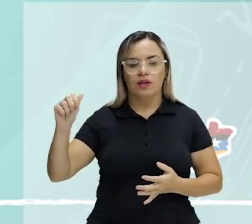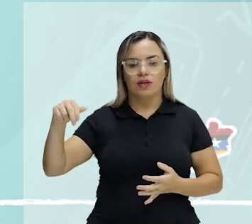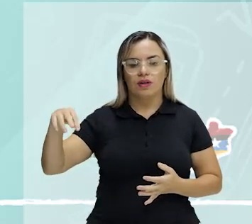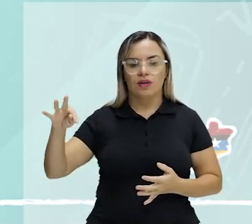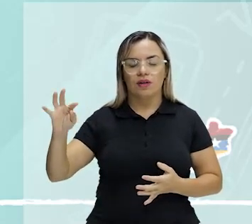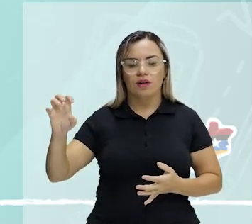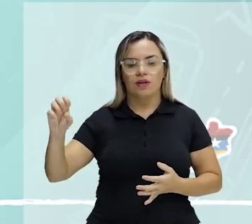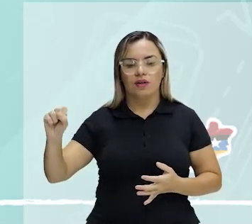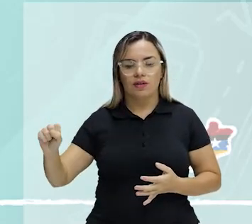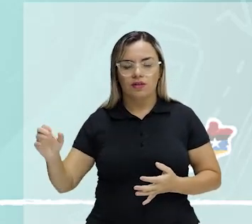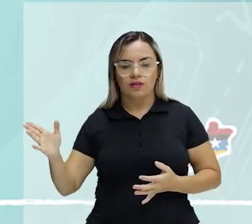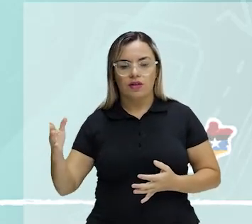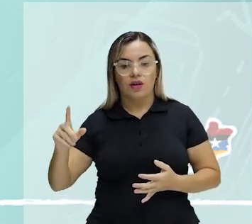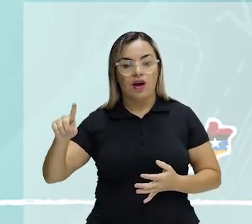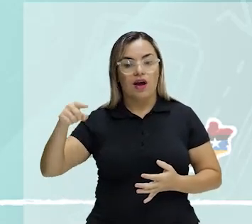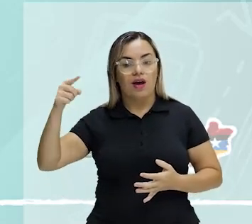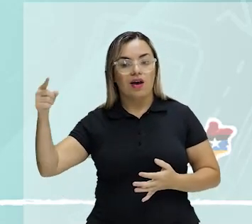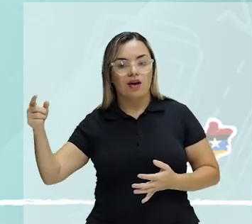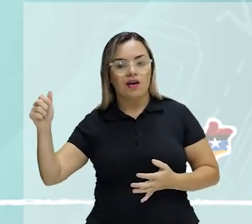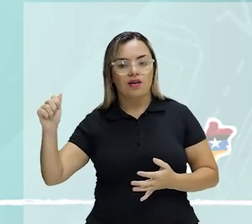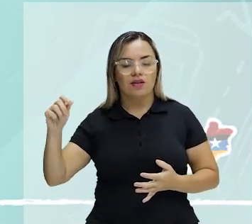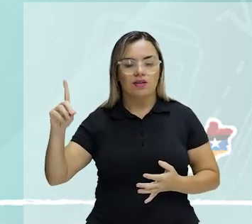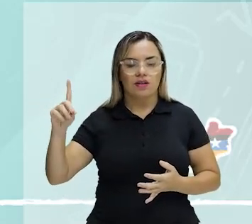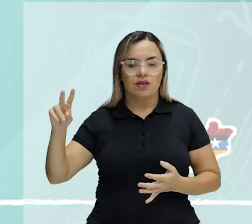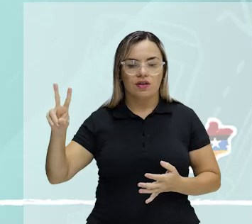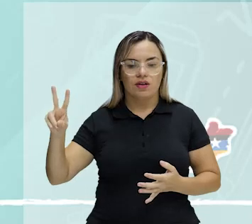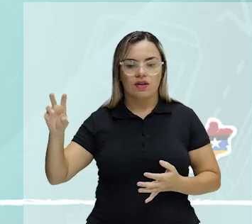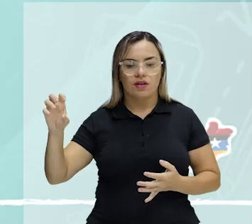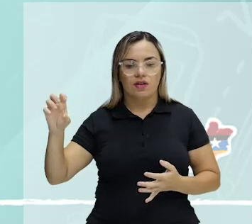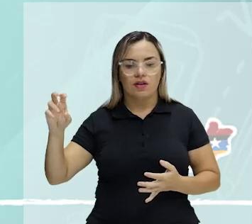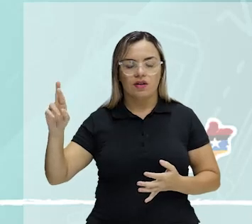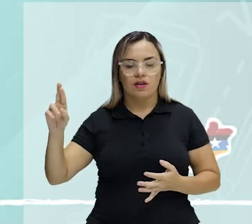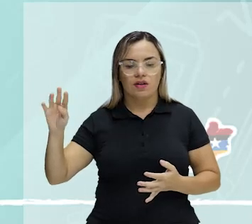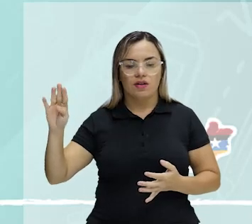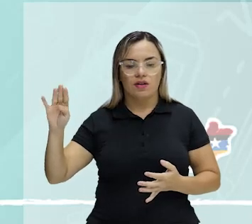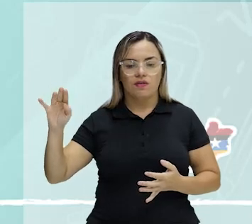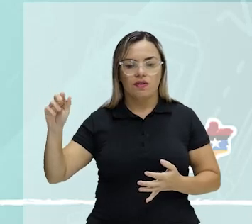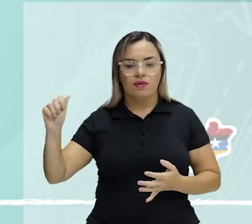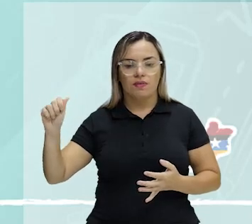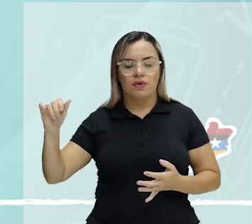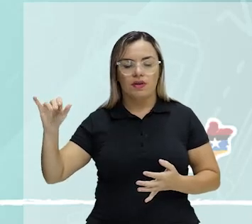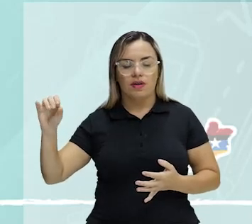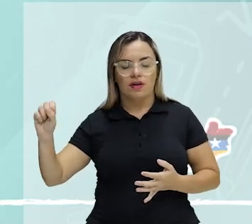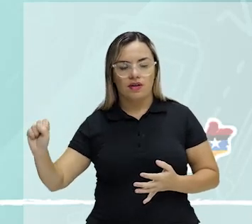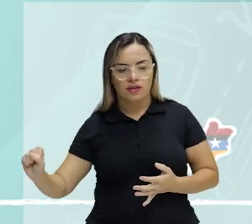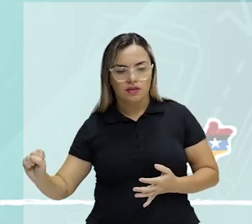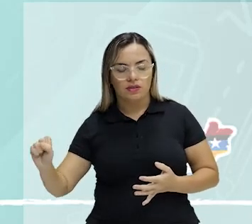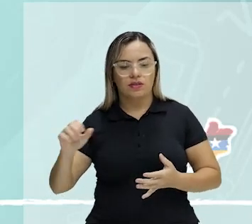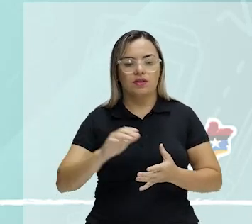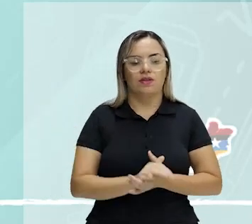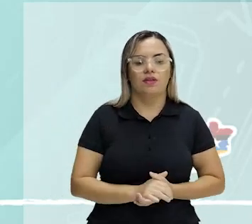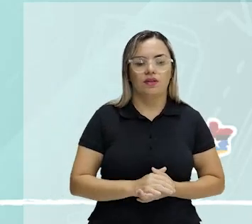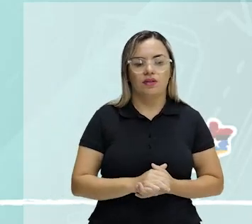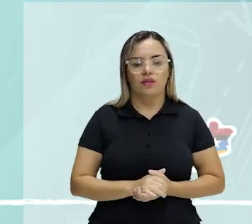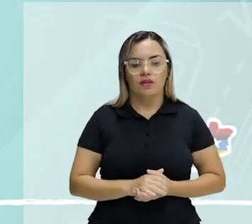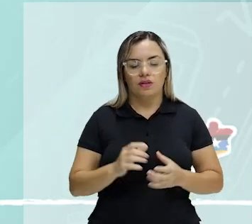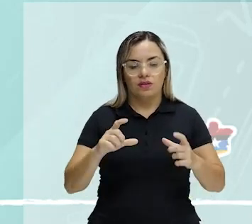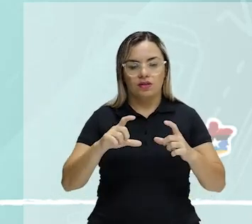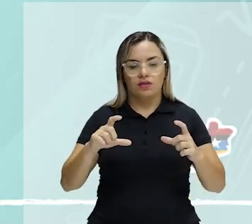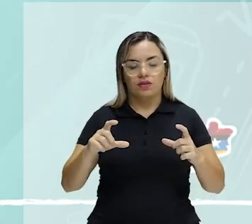adverbiais vocês estudarão lá na frente. As conjunções subordinativas integrantes iniciam as